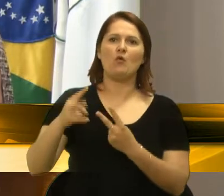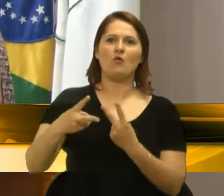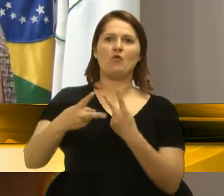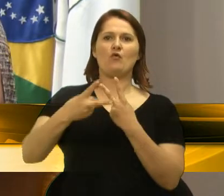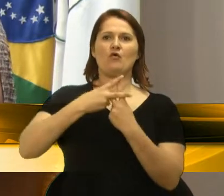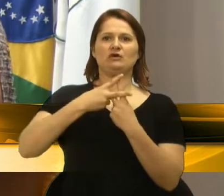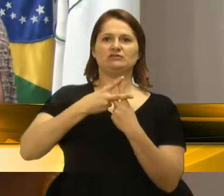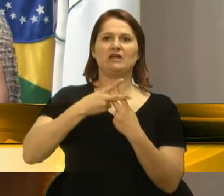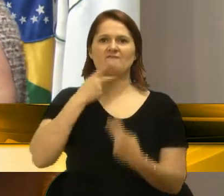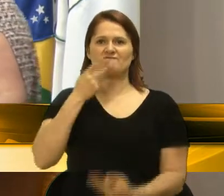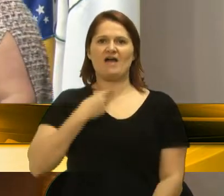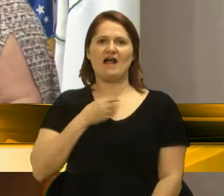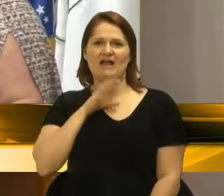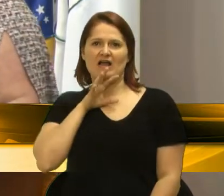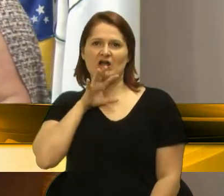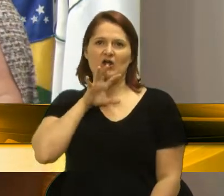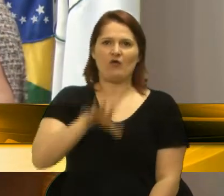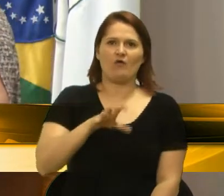opositor.